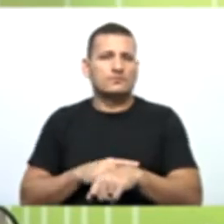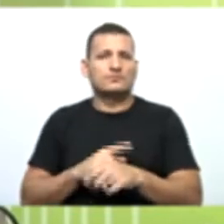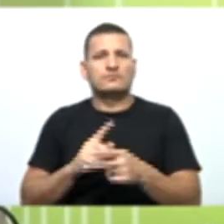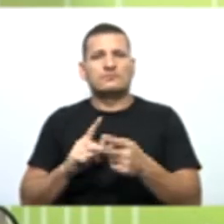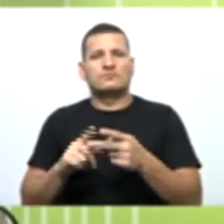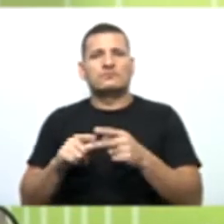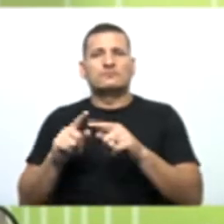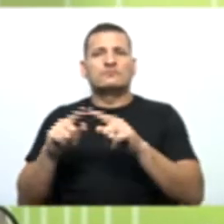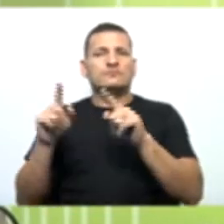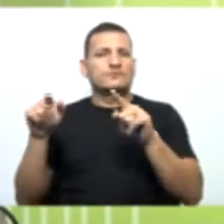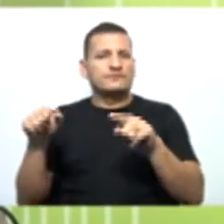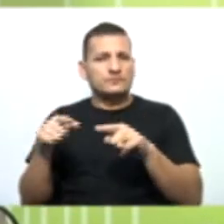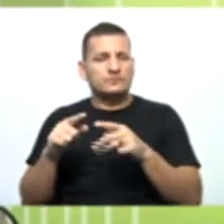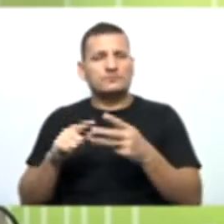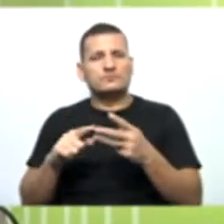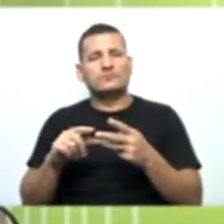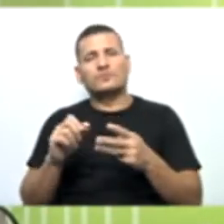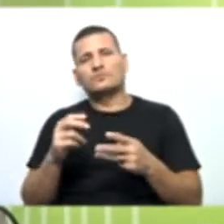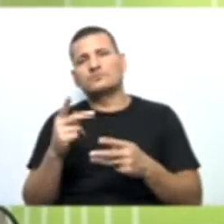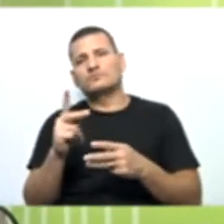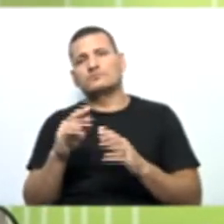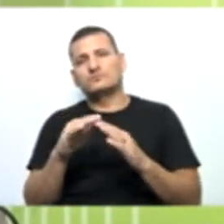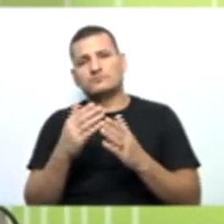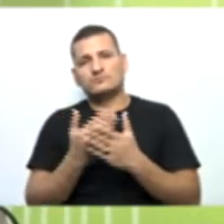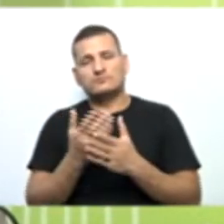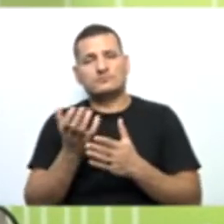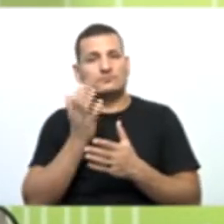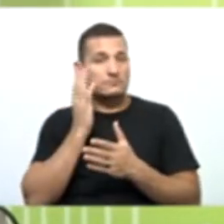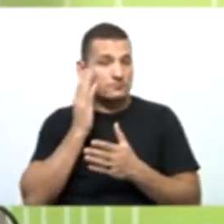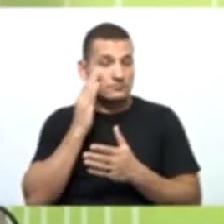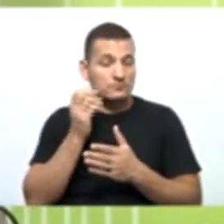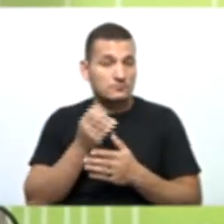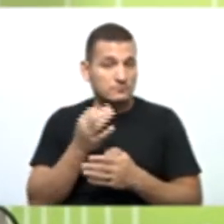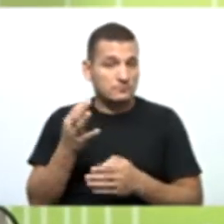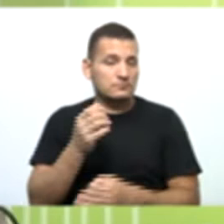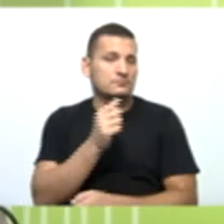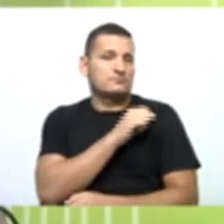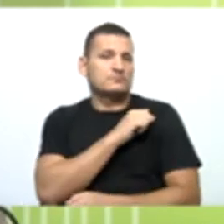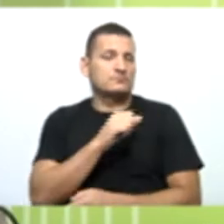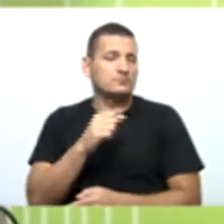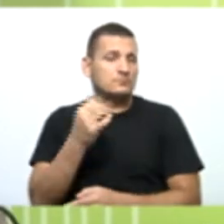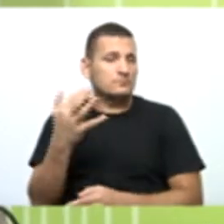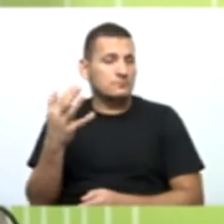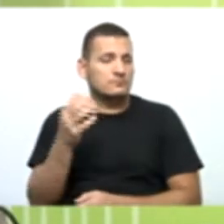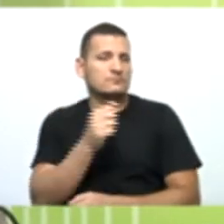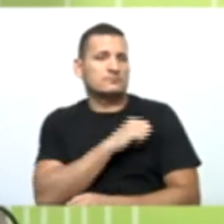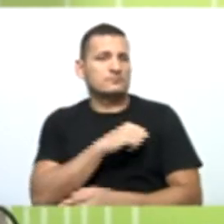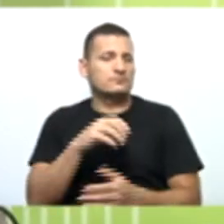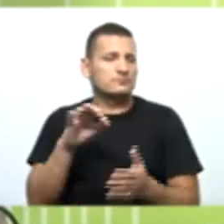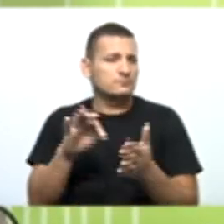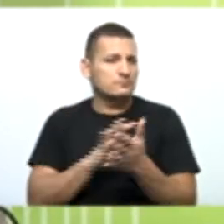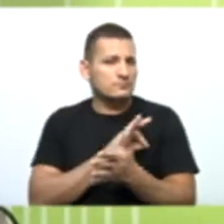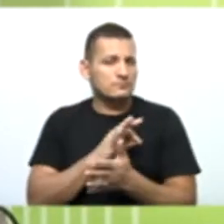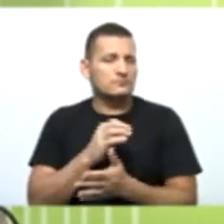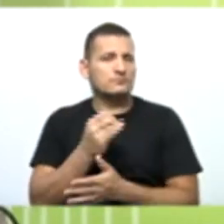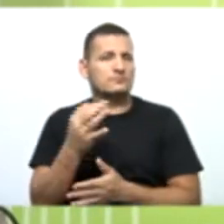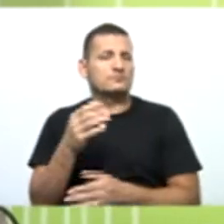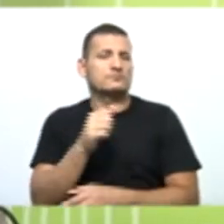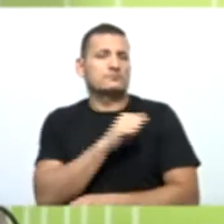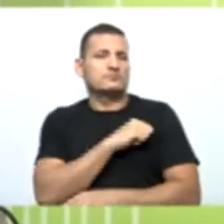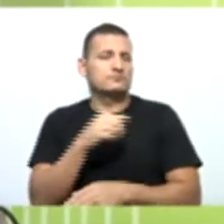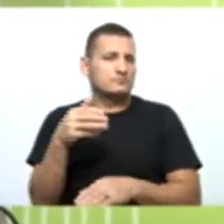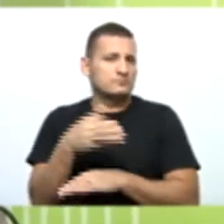ou aí na sua escola, chega aí, quer saber quantos alunos tem, quantos alunos estão matriculados, quantos alunos estão frequentando, quantos